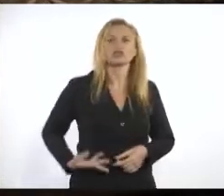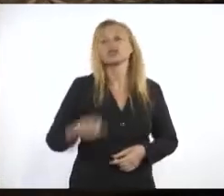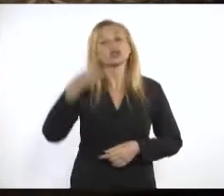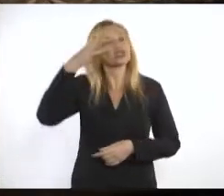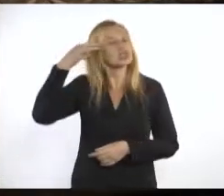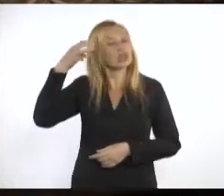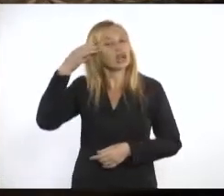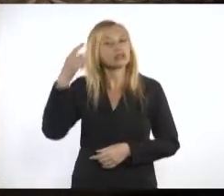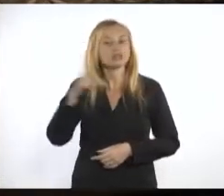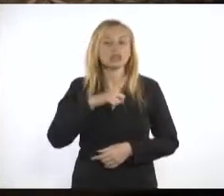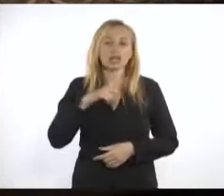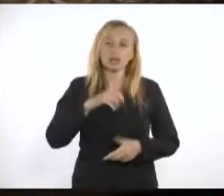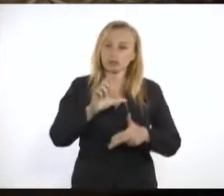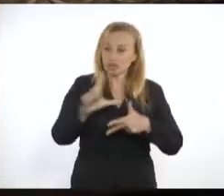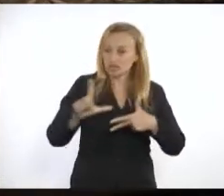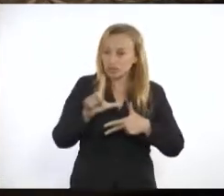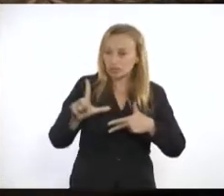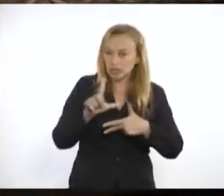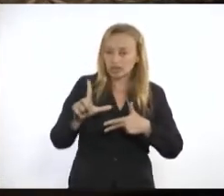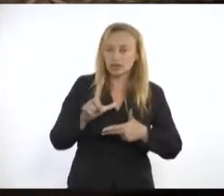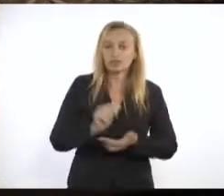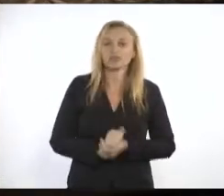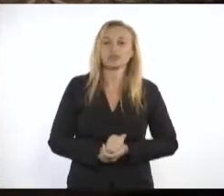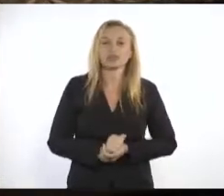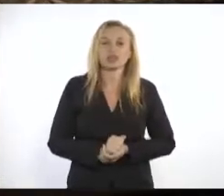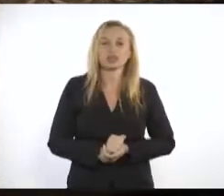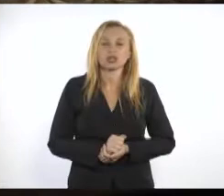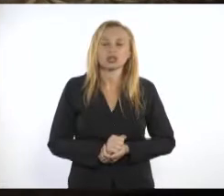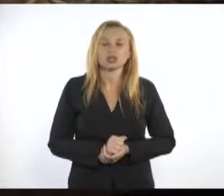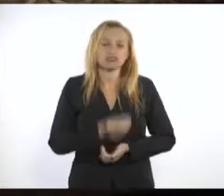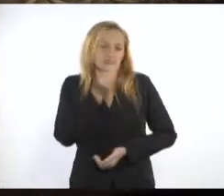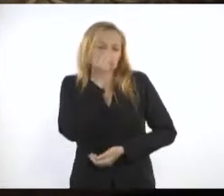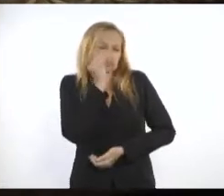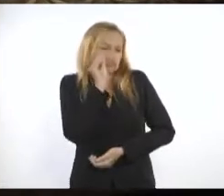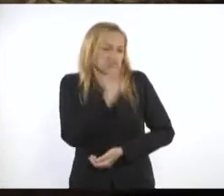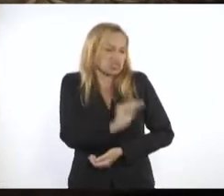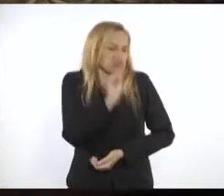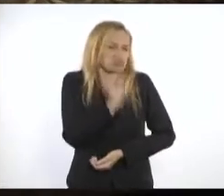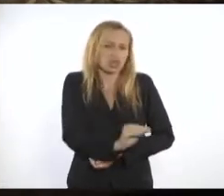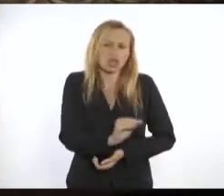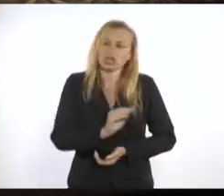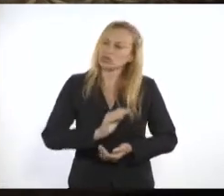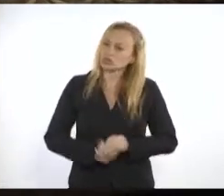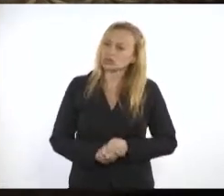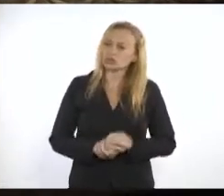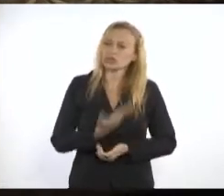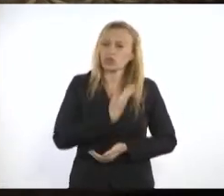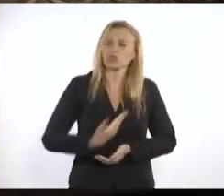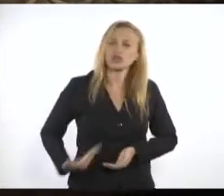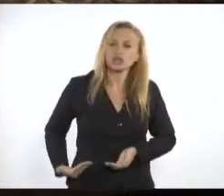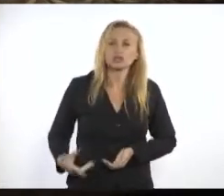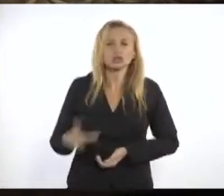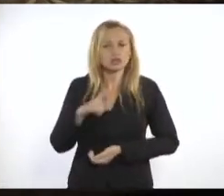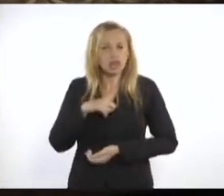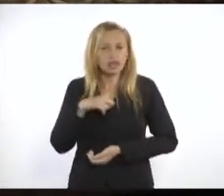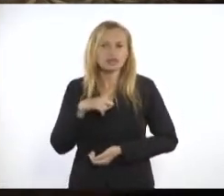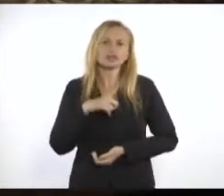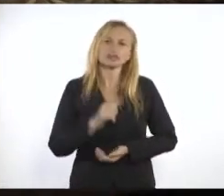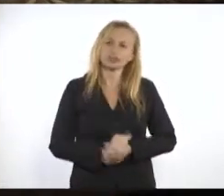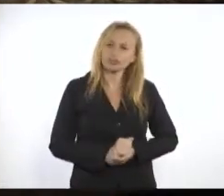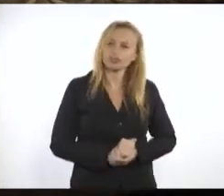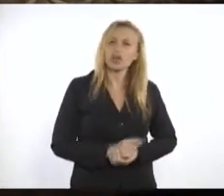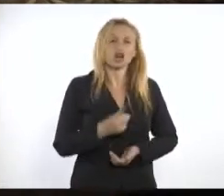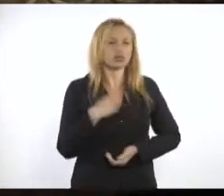Janeiro. O descrédito, o desprestígio que o governador do estado tenha